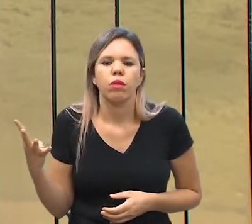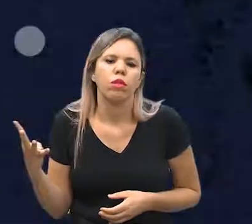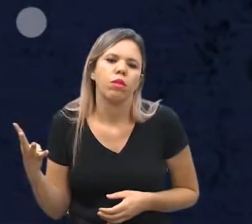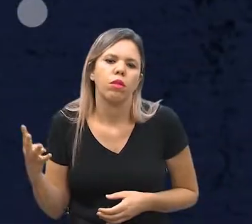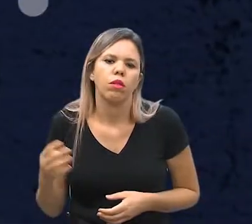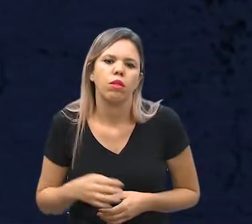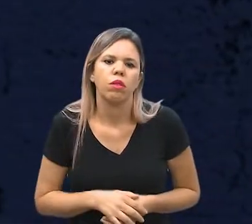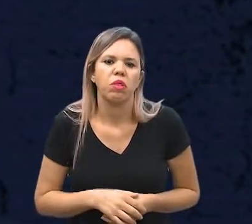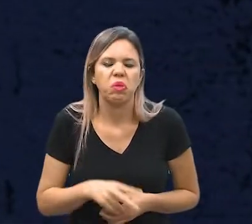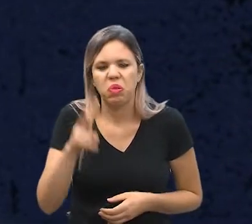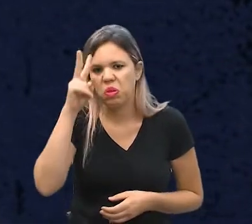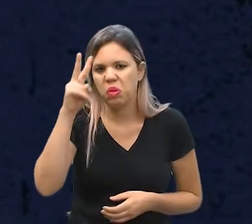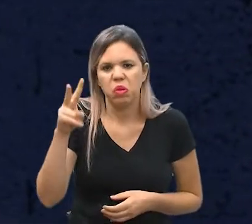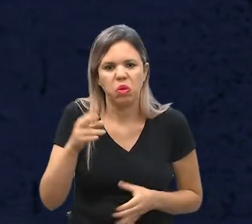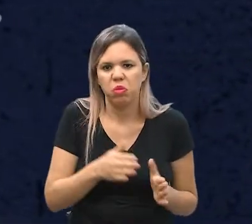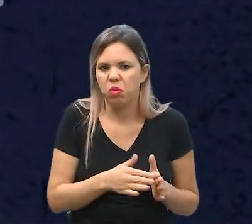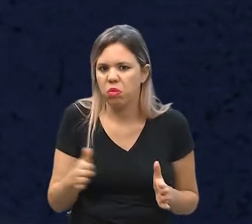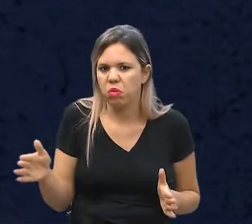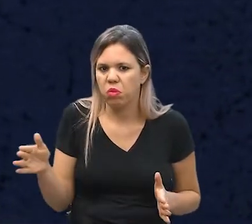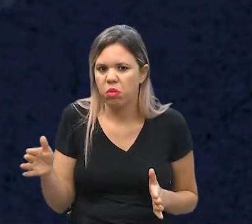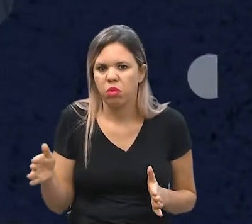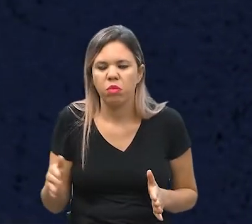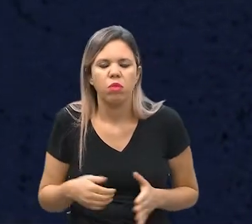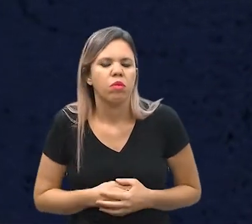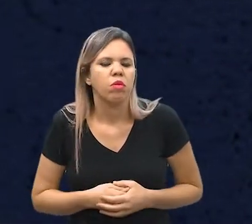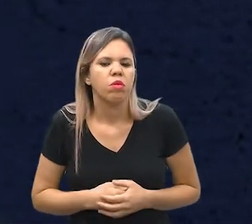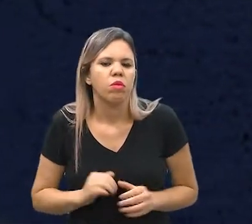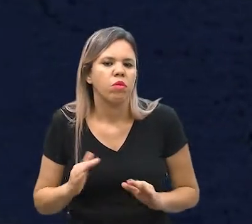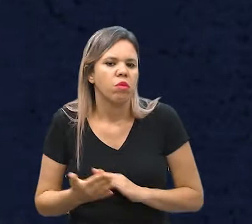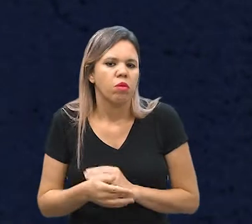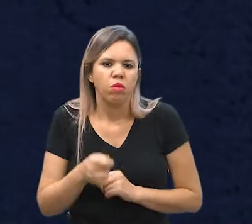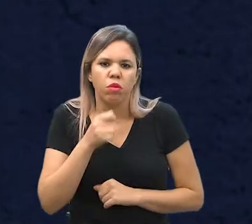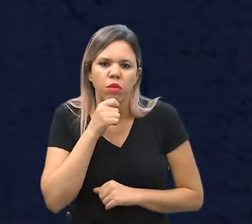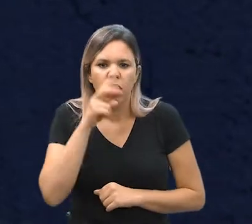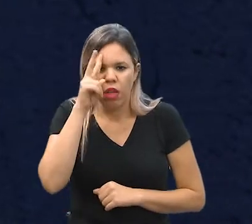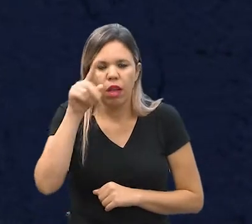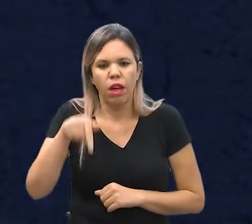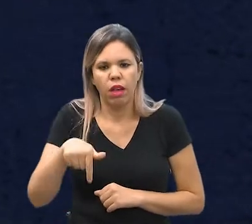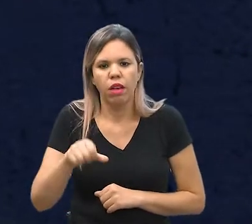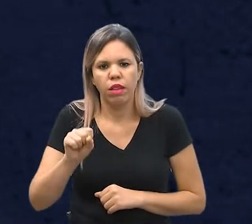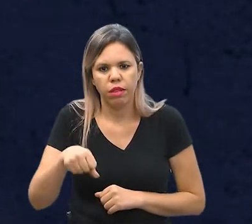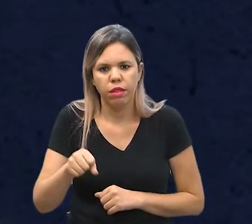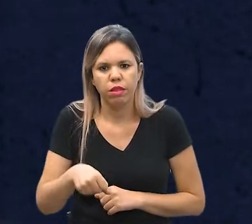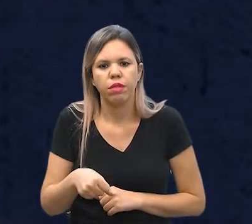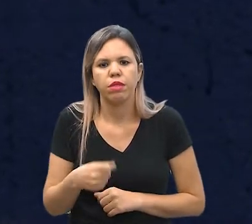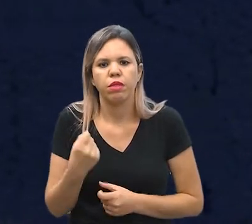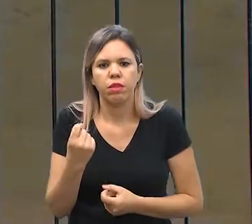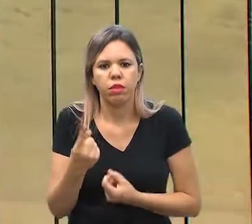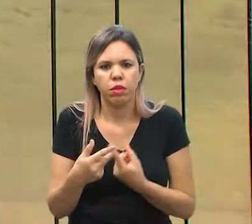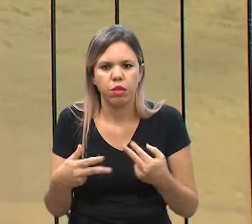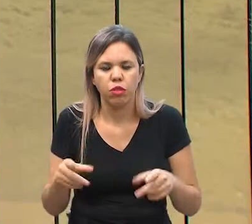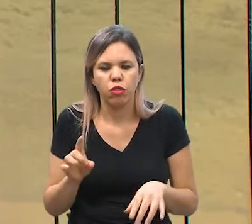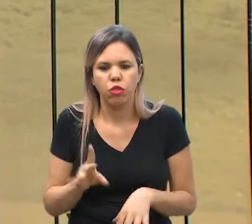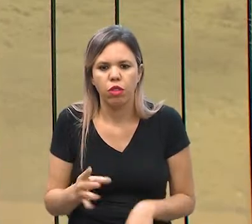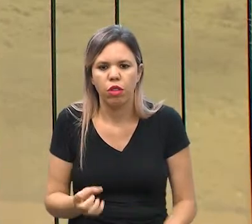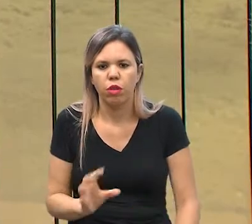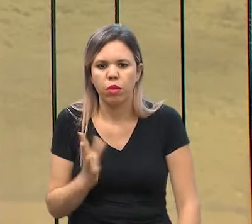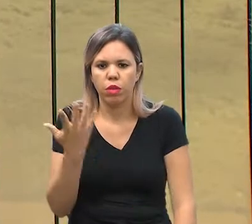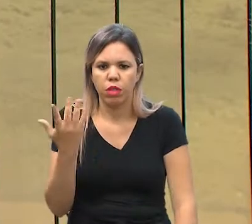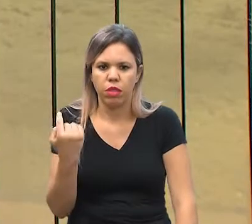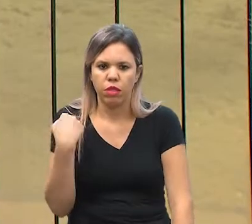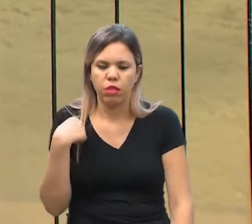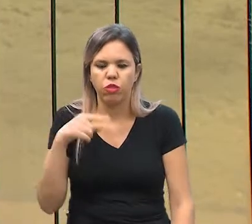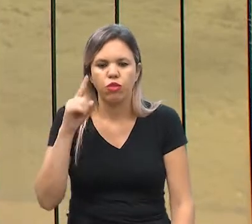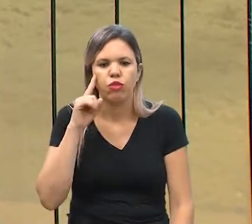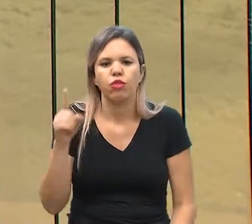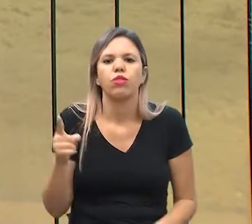anos. Não lembra muito do período pré-Vila União, então, ou lembra? Eu lembro de um episódio só, que foi um